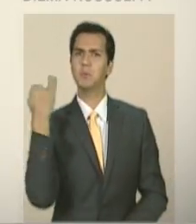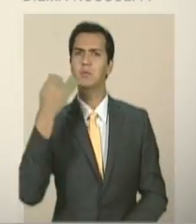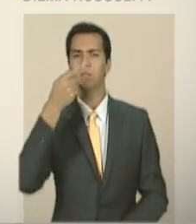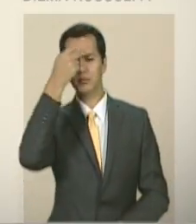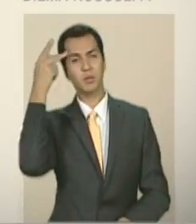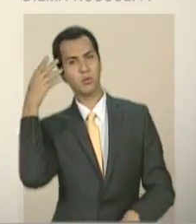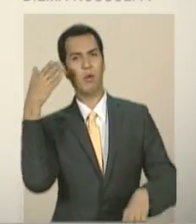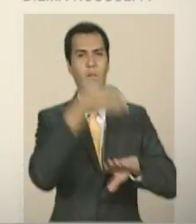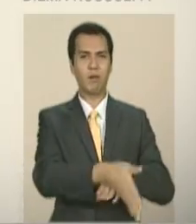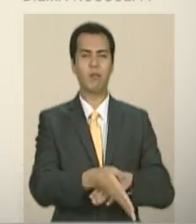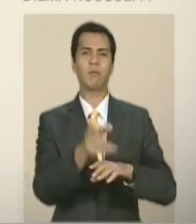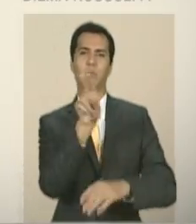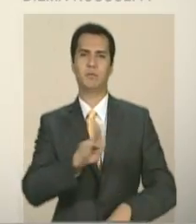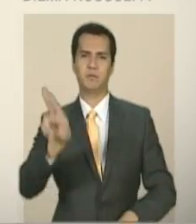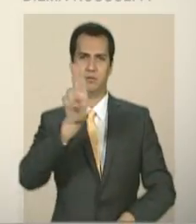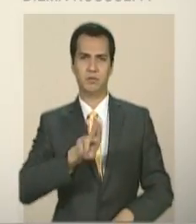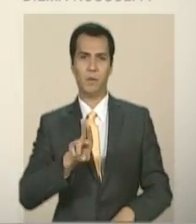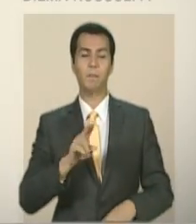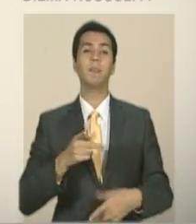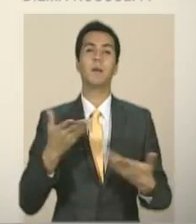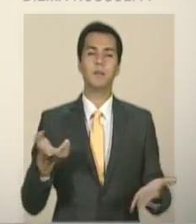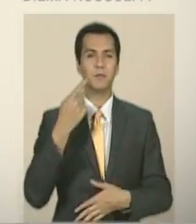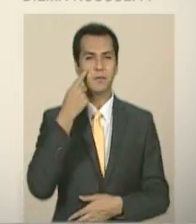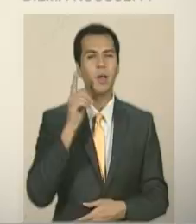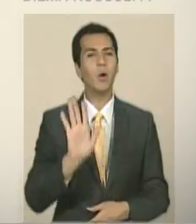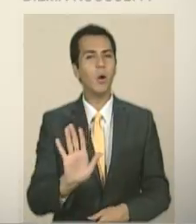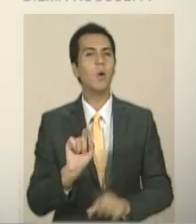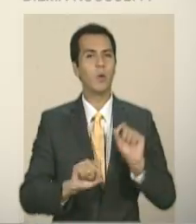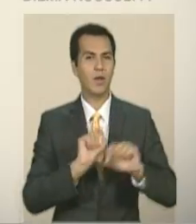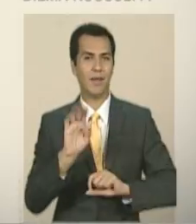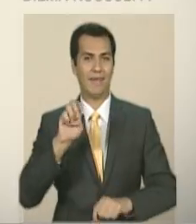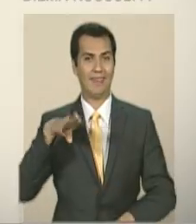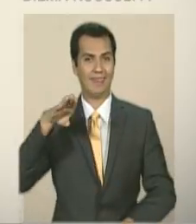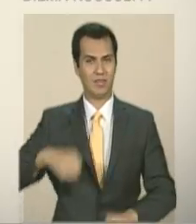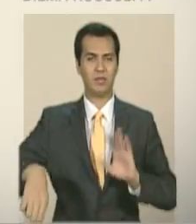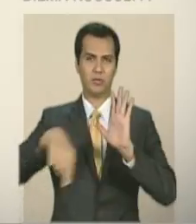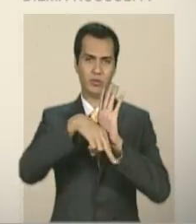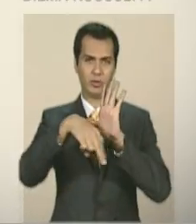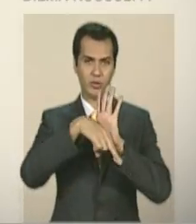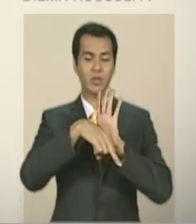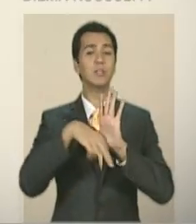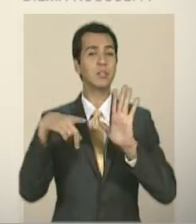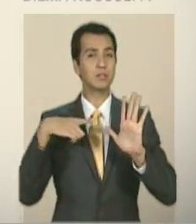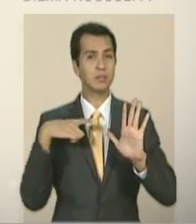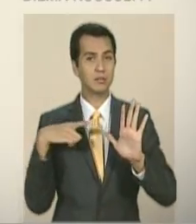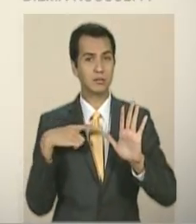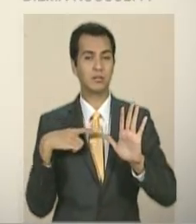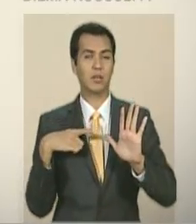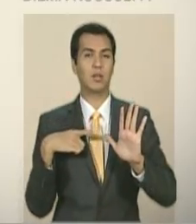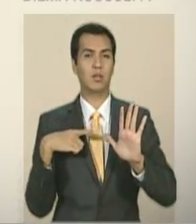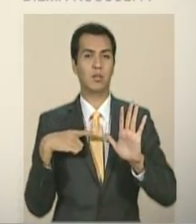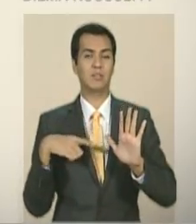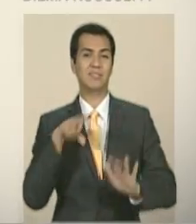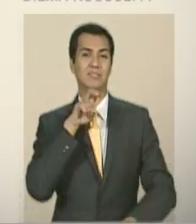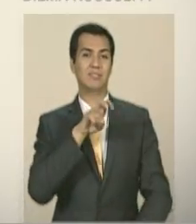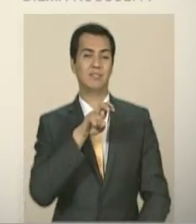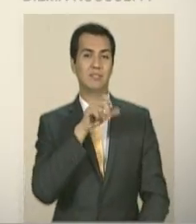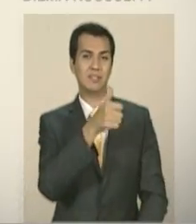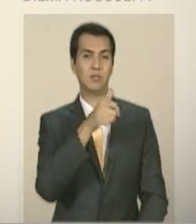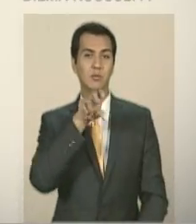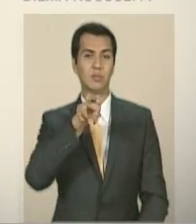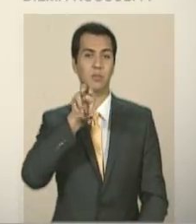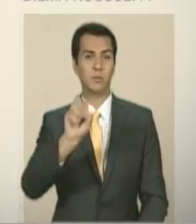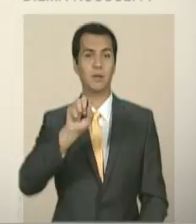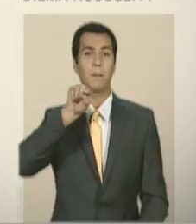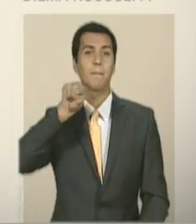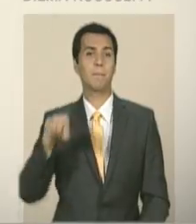as notas do ENEM são o critério utilizado para distribuição por ano de 150